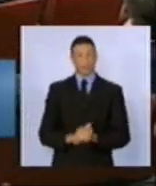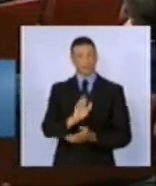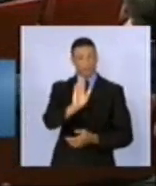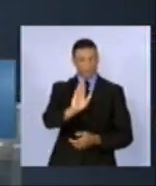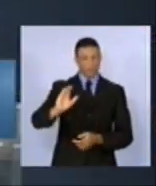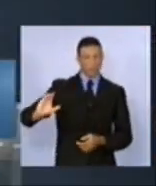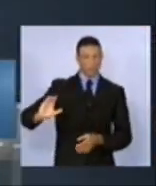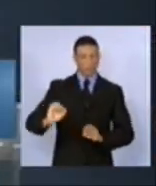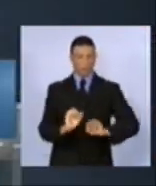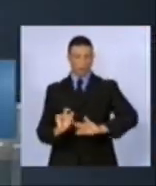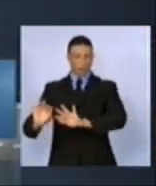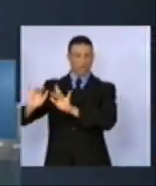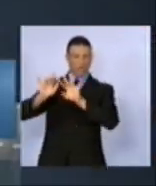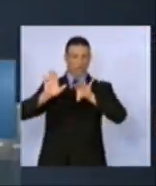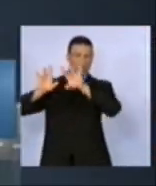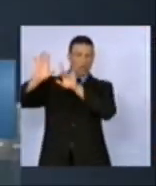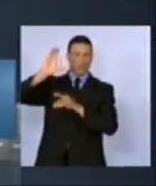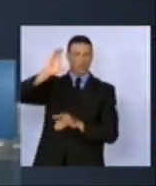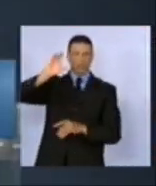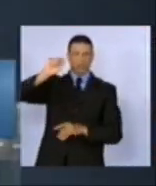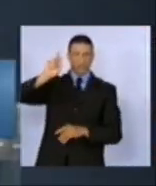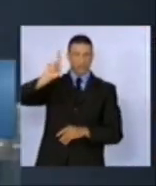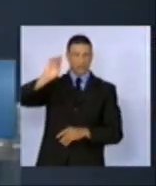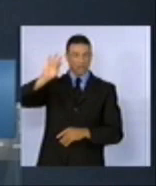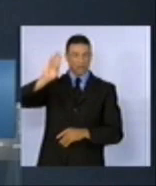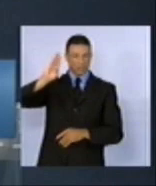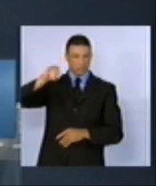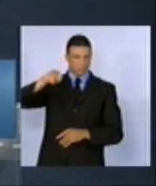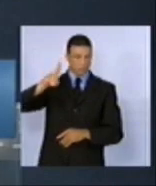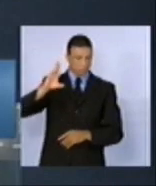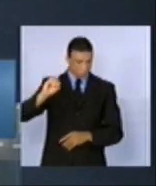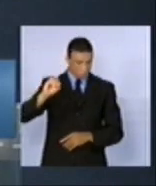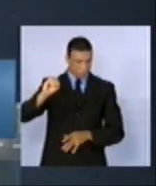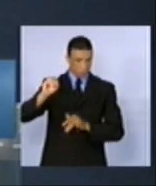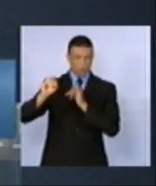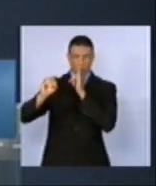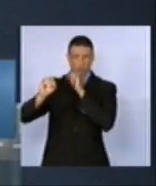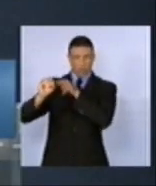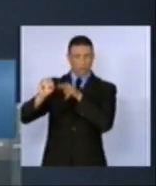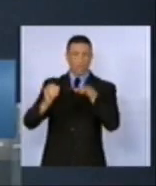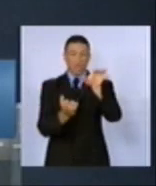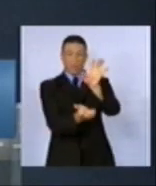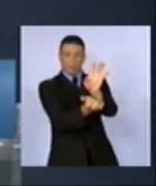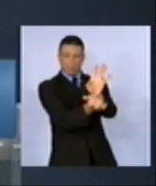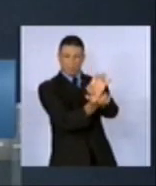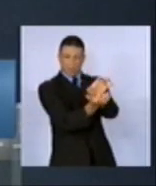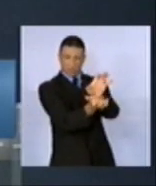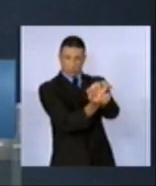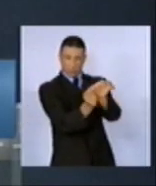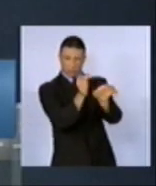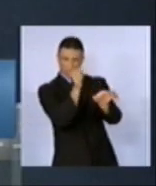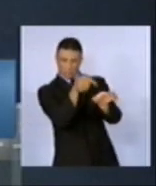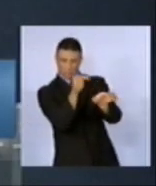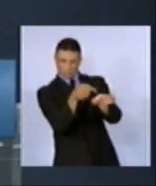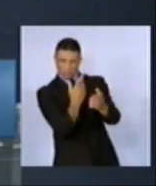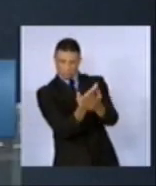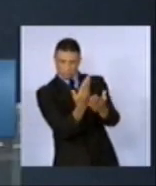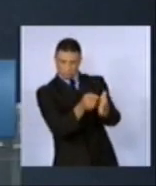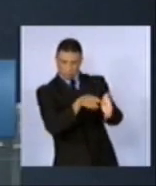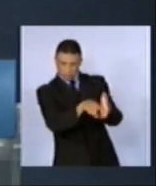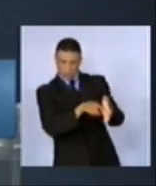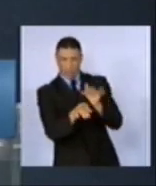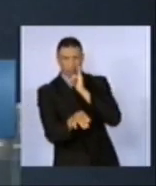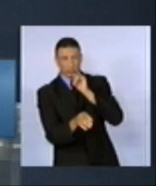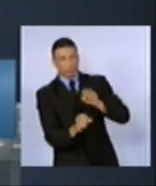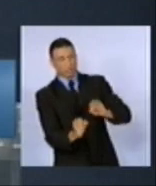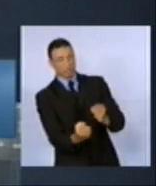também uma área que pode discutir muito isso resultados nossos do do Pernambuco é uma área que é marginal para C em termos de chuvas